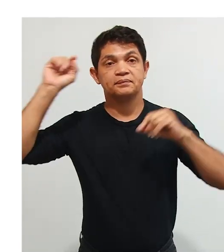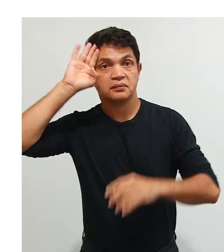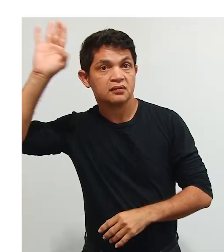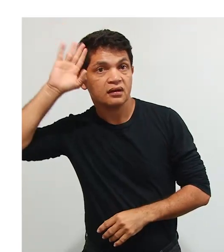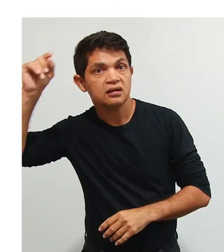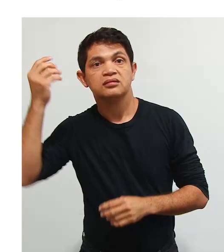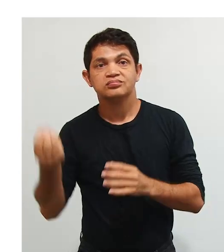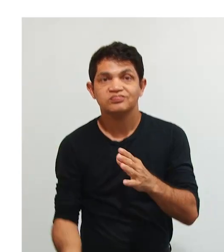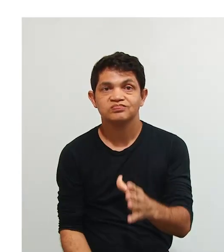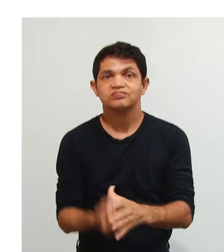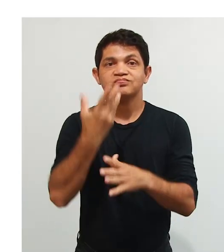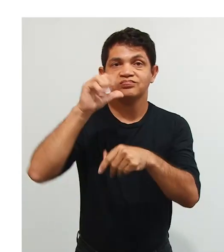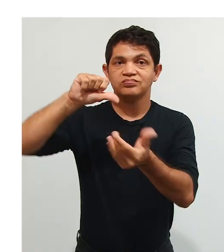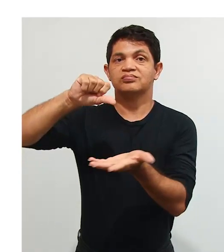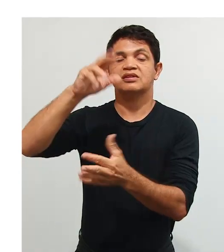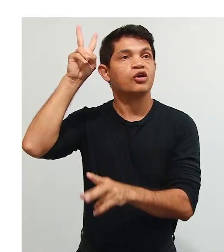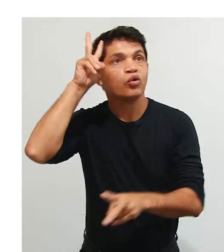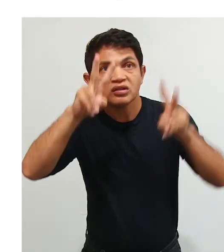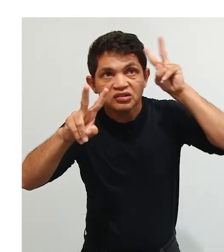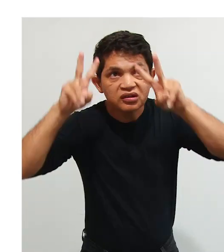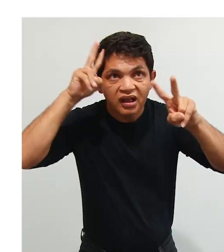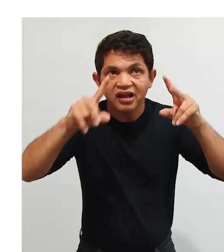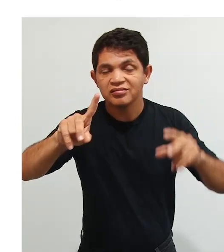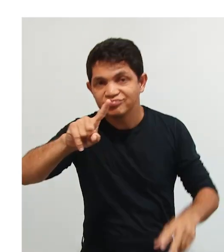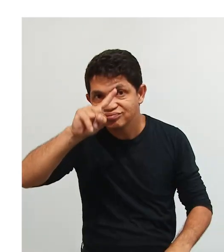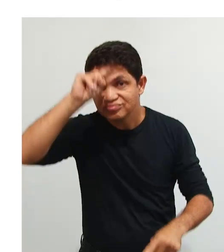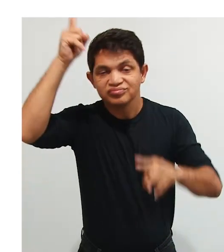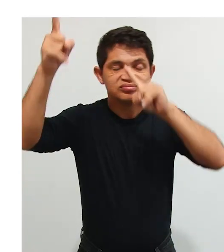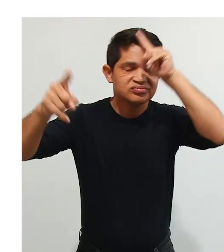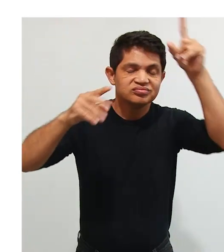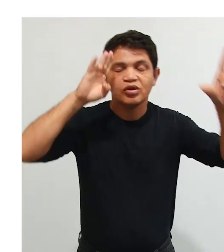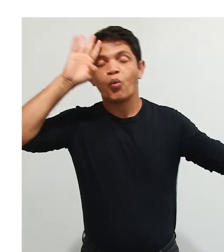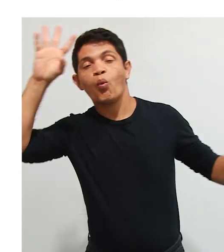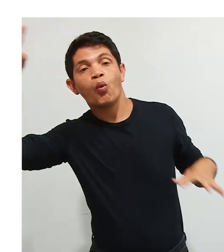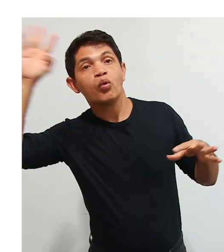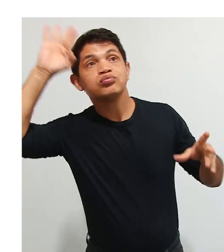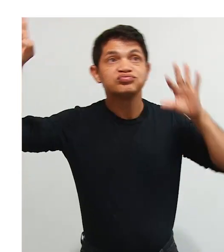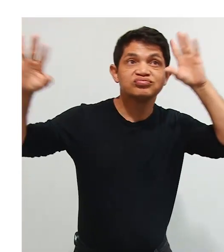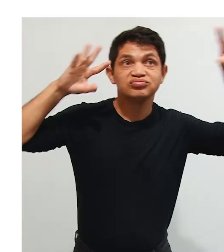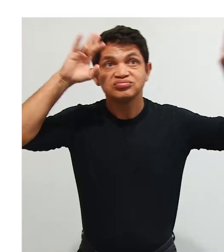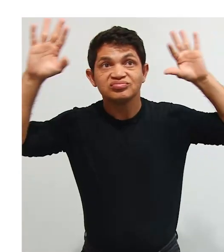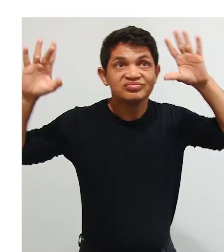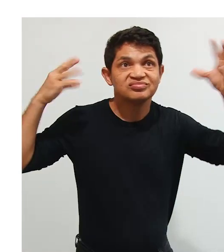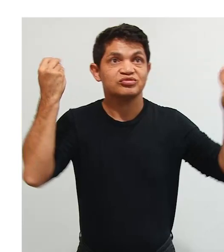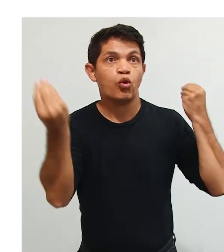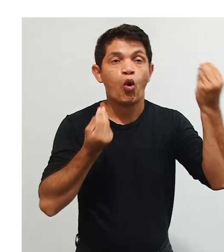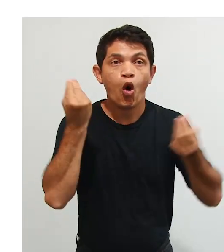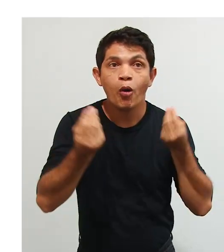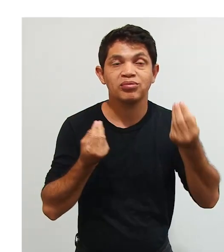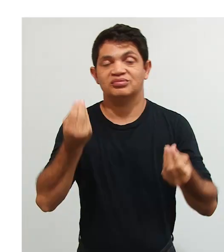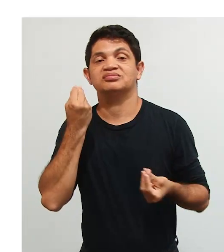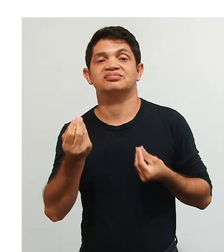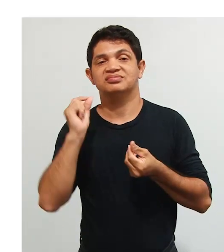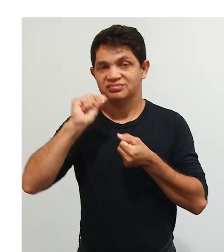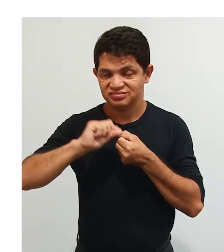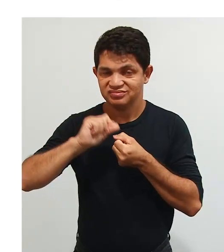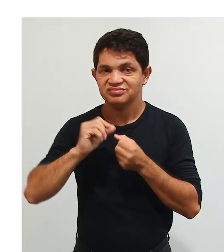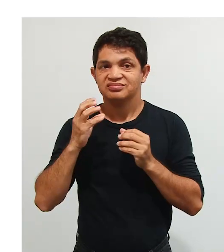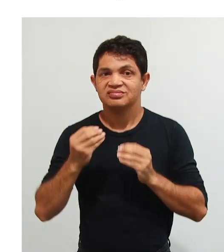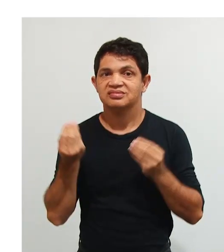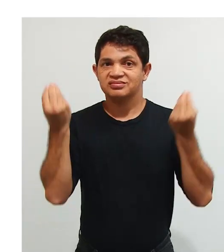começa a criar histórias, né, a inventar, imaginar que a outra pessoa está pensando uma coisa e às vezes a gente